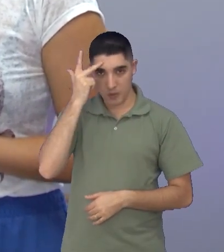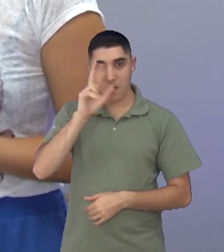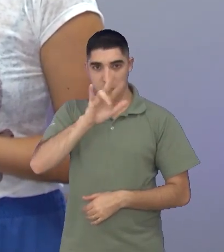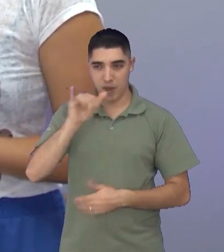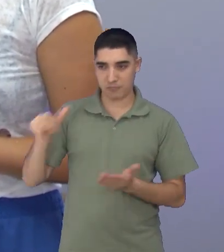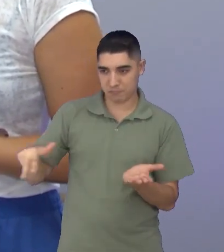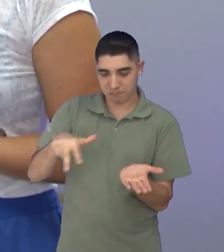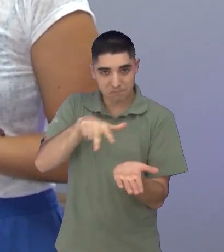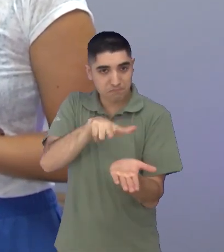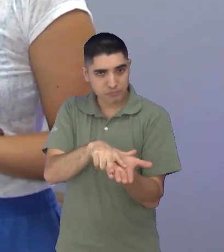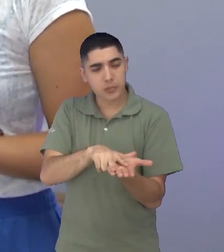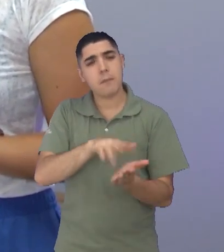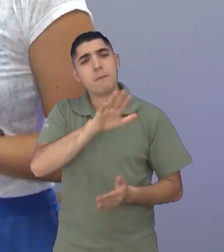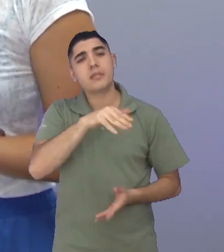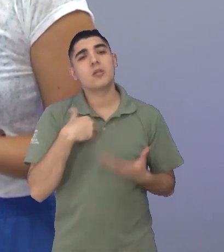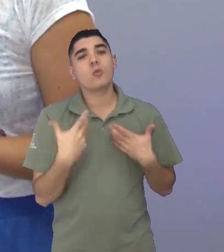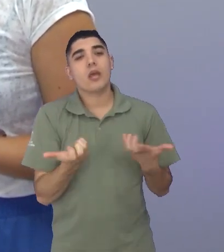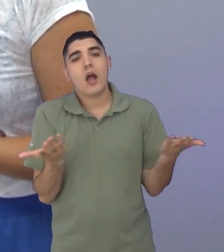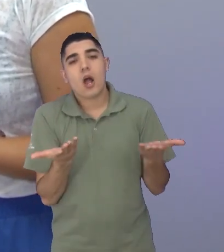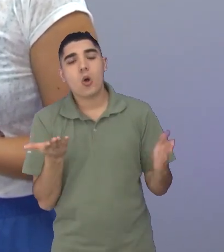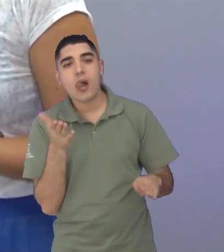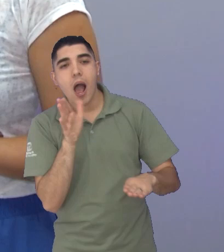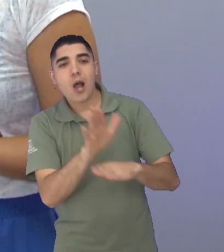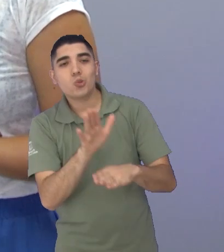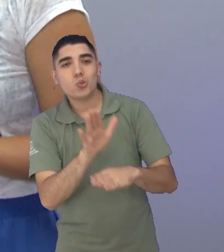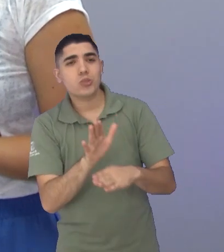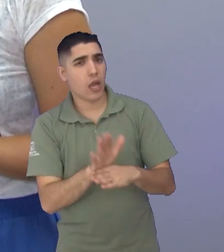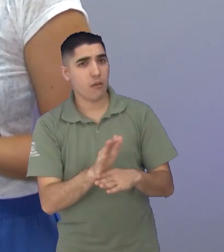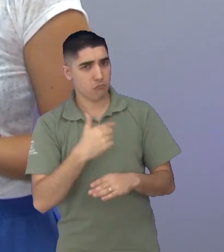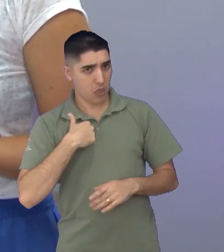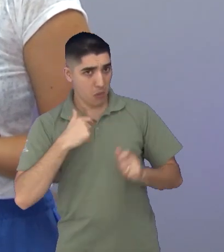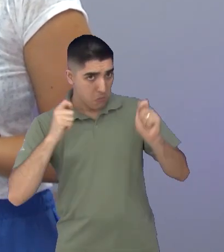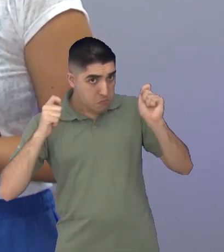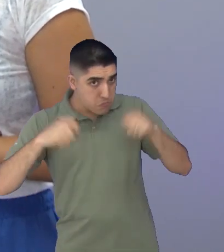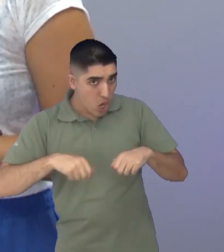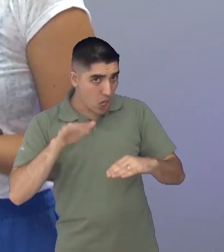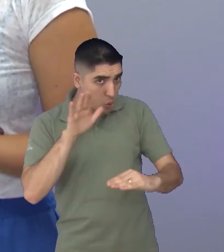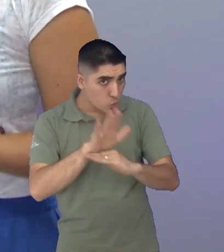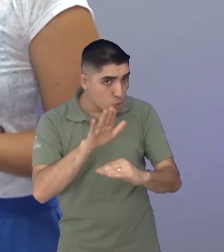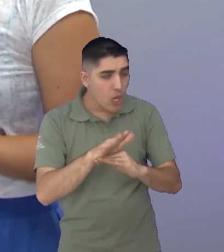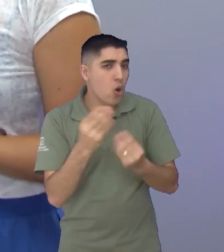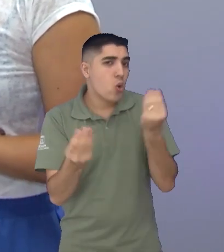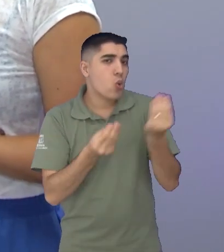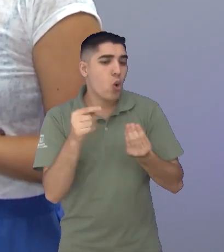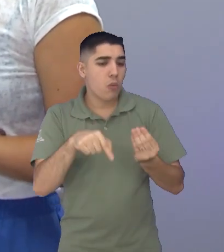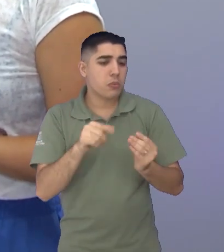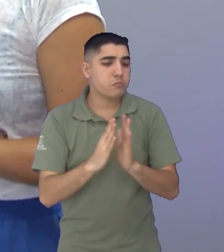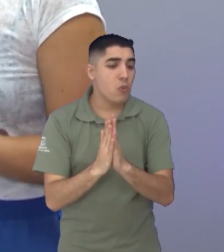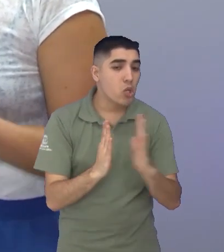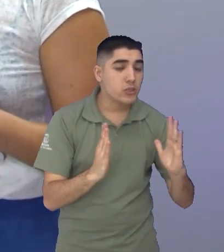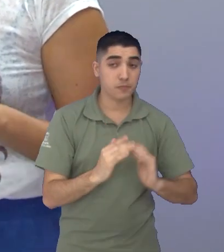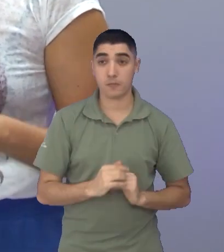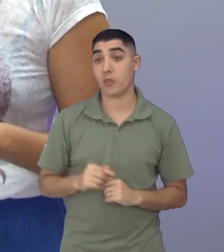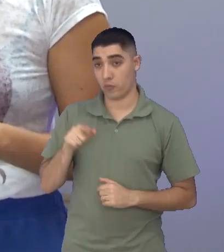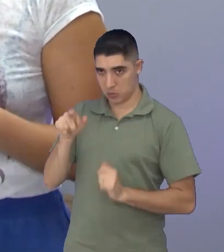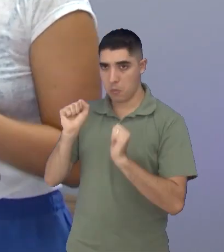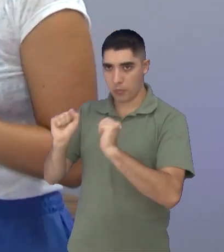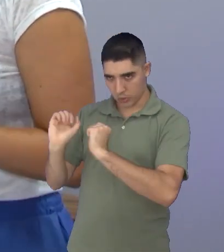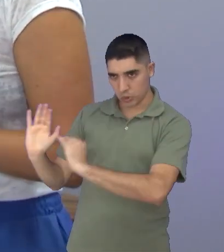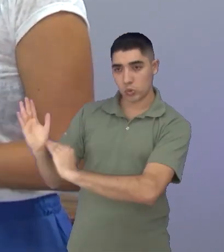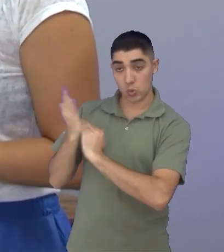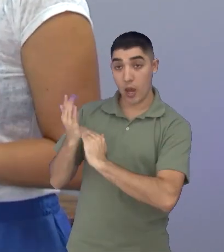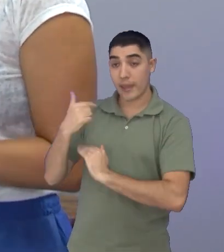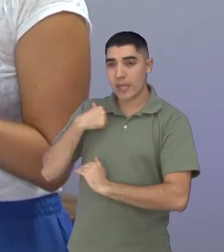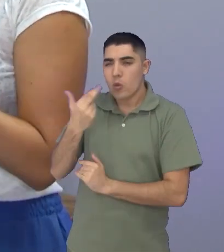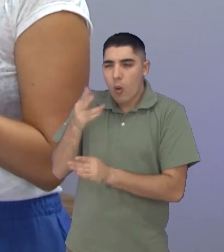eu te auxiliar, Bianca, nessa prática do reiki, eu posso te auxiliar? Como que vai ser o processo? Você vai me auxiliar, porque eu vou te direcionar como